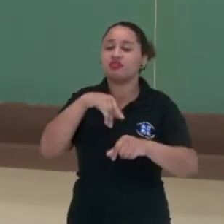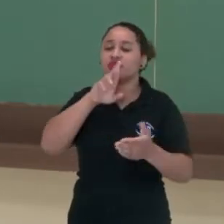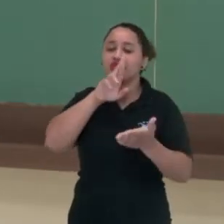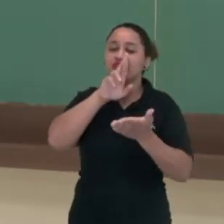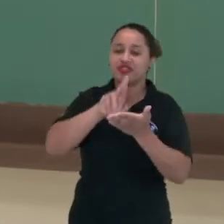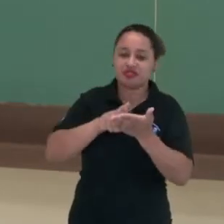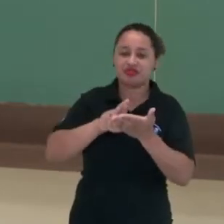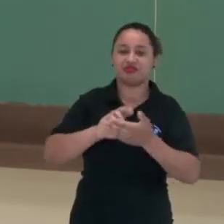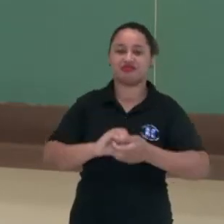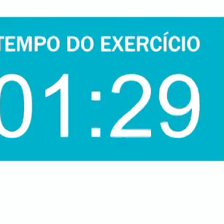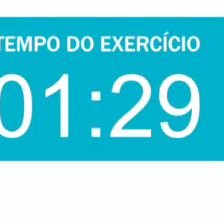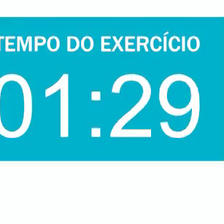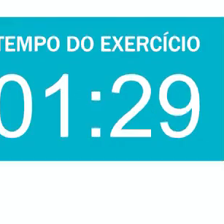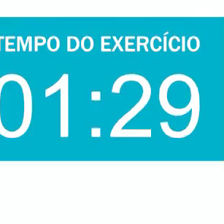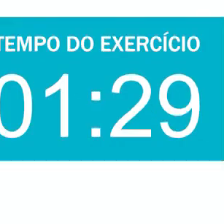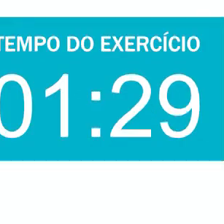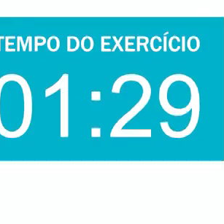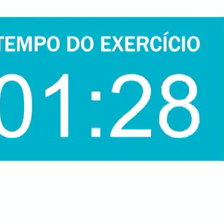vocês pensarem.